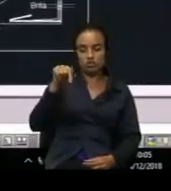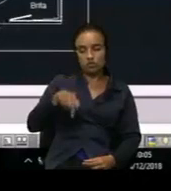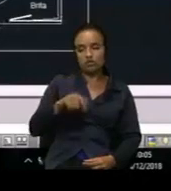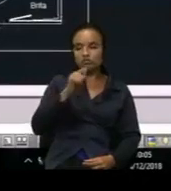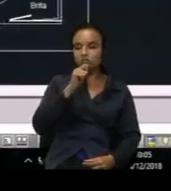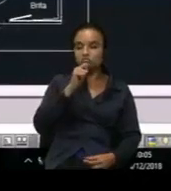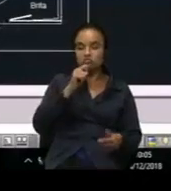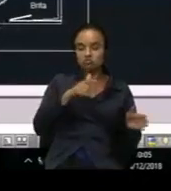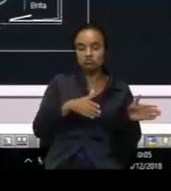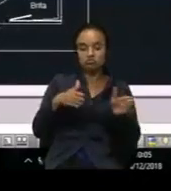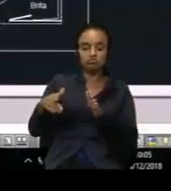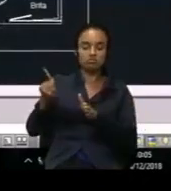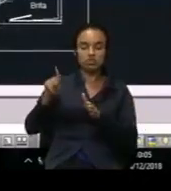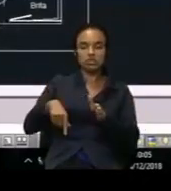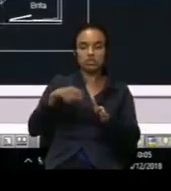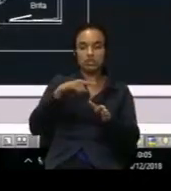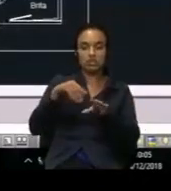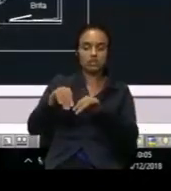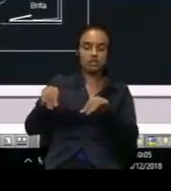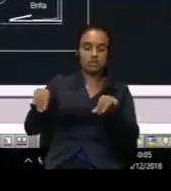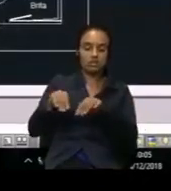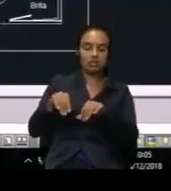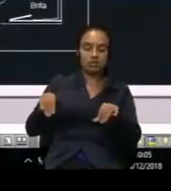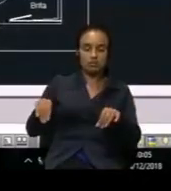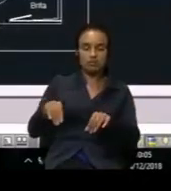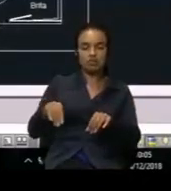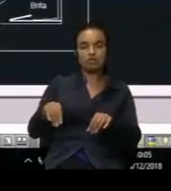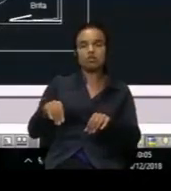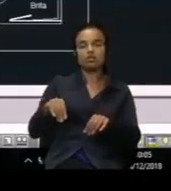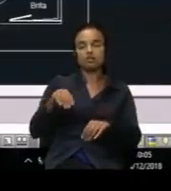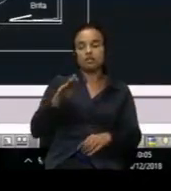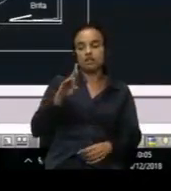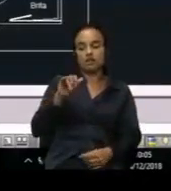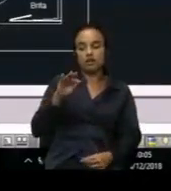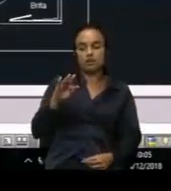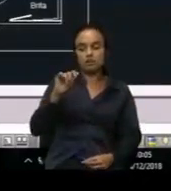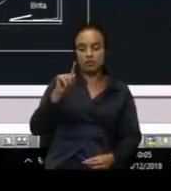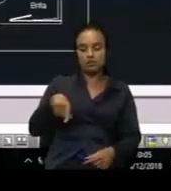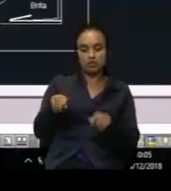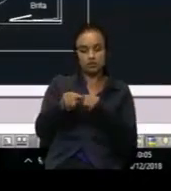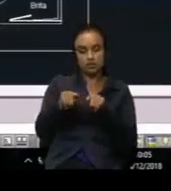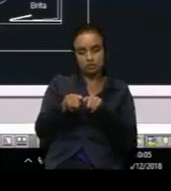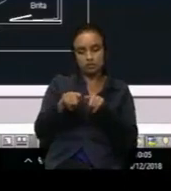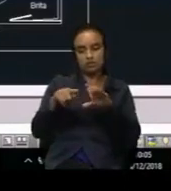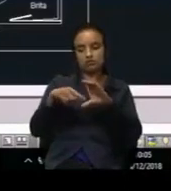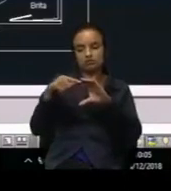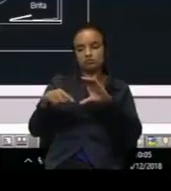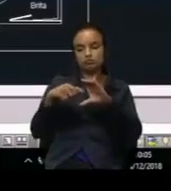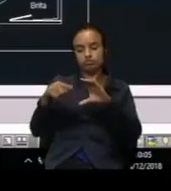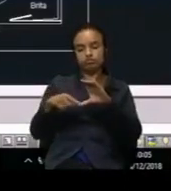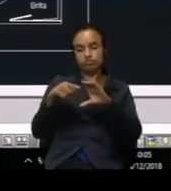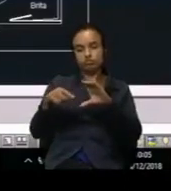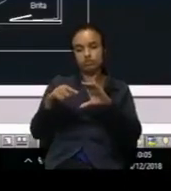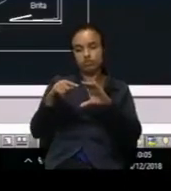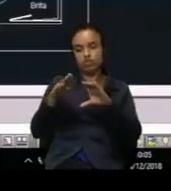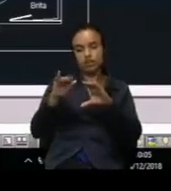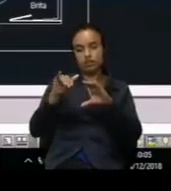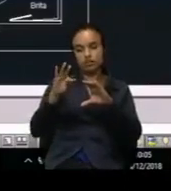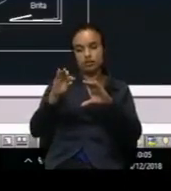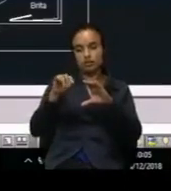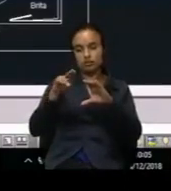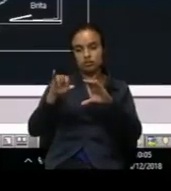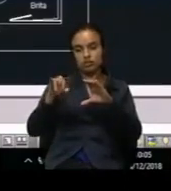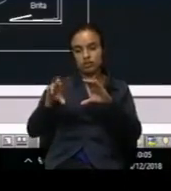Tem uma areia, brita ali, a betoneira, para poder fazer um encerramento, finalizar algumas coisas na obra. Mantém o escritório, um